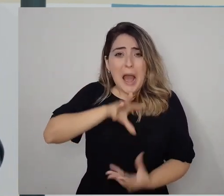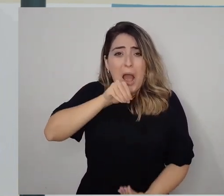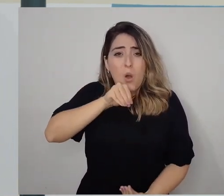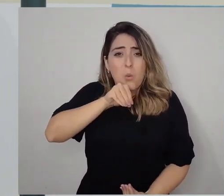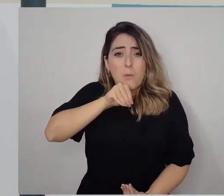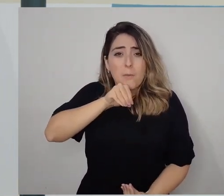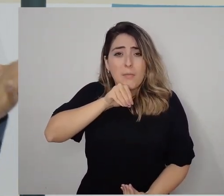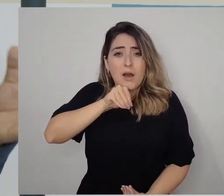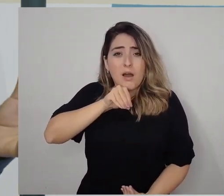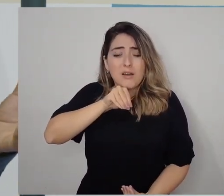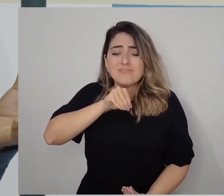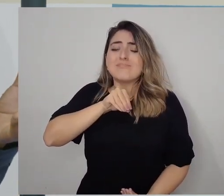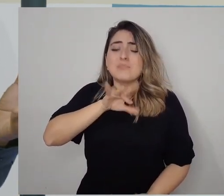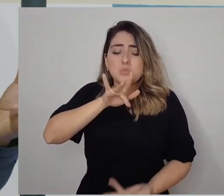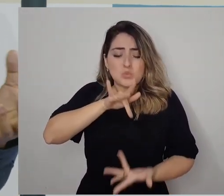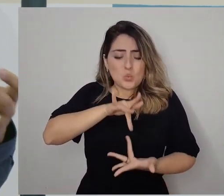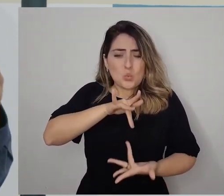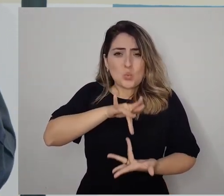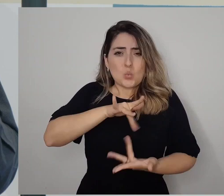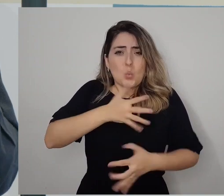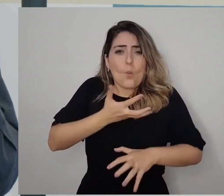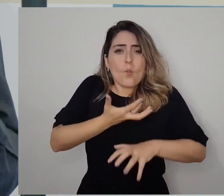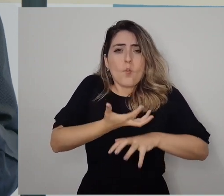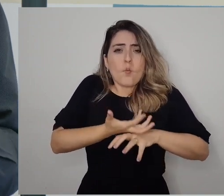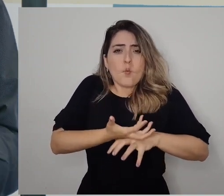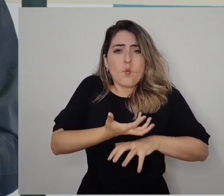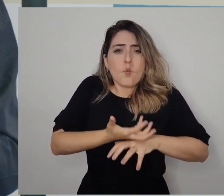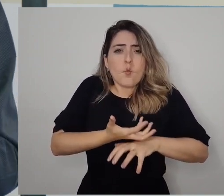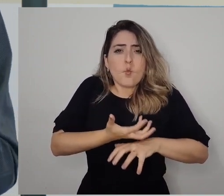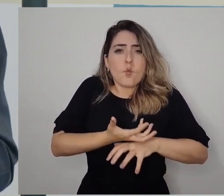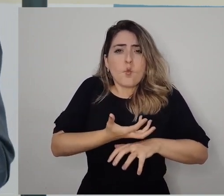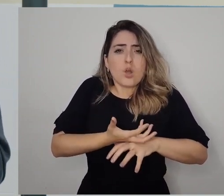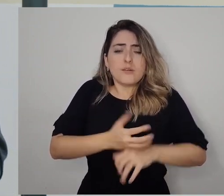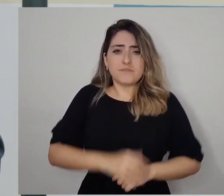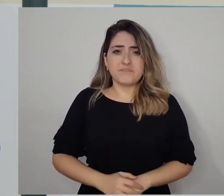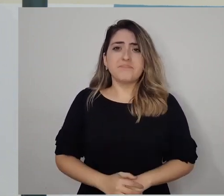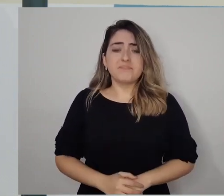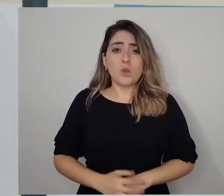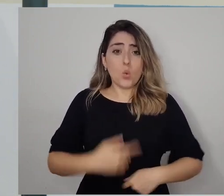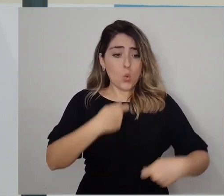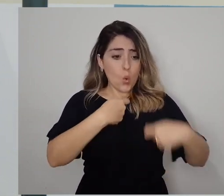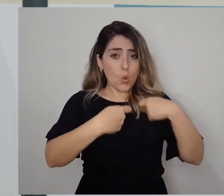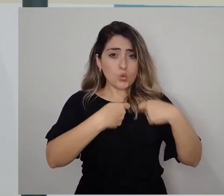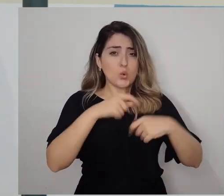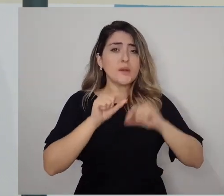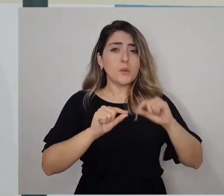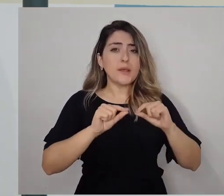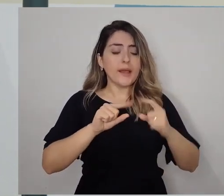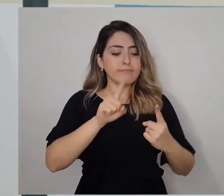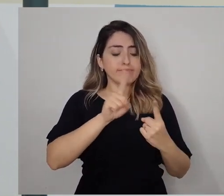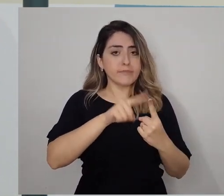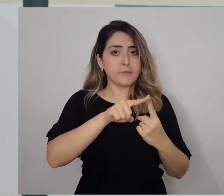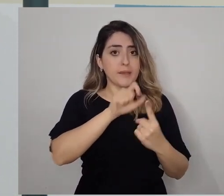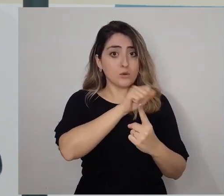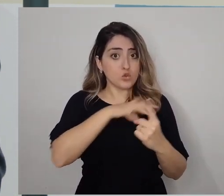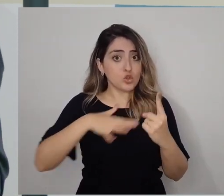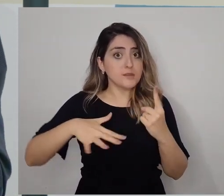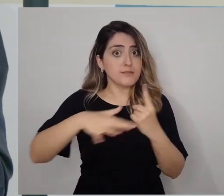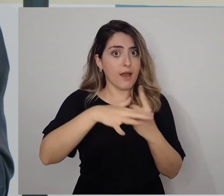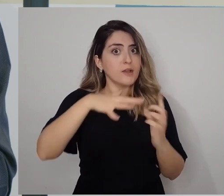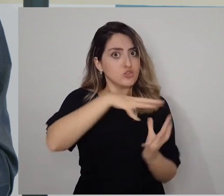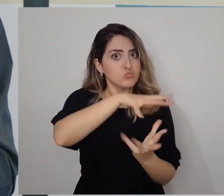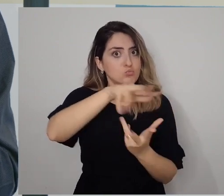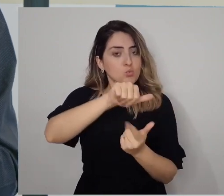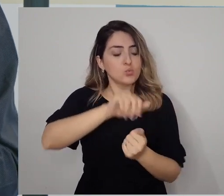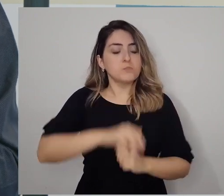diabo. Não só segundo o mundo, mas também segundo o diabo. O diabo é esse príncipe da potestade do ar. O diabo é o espírito que